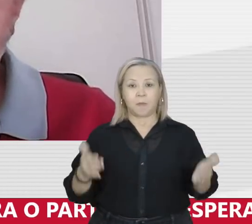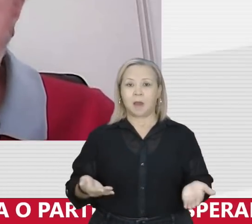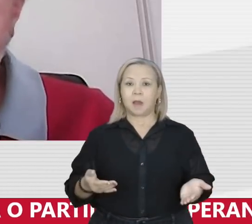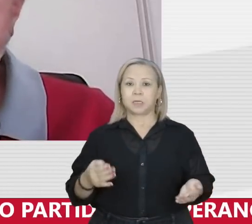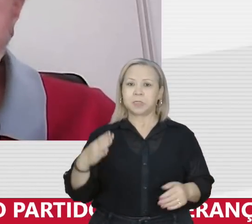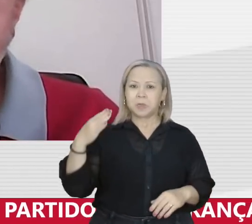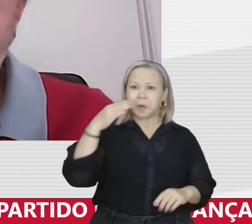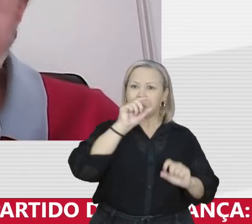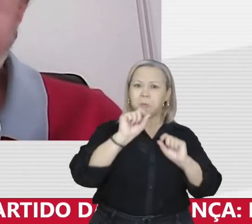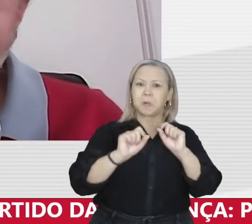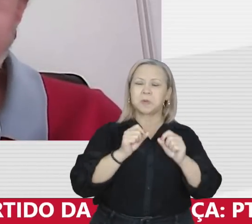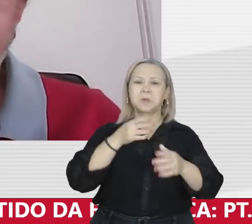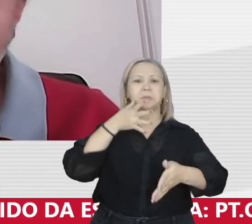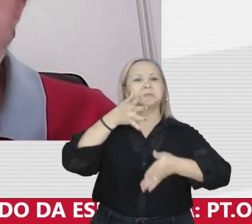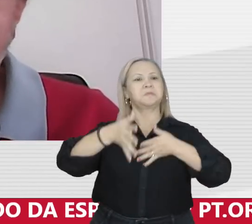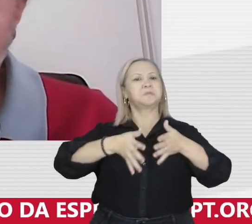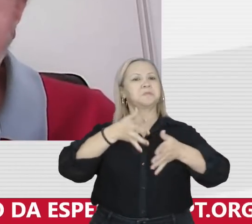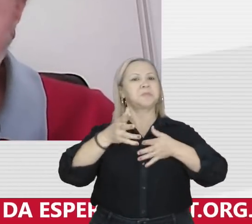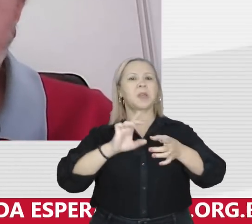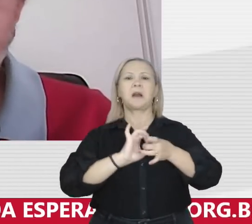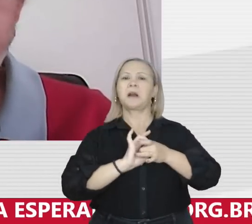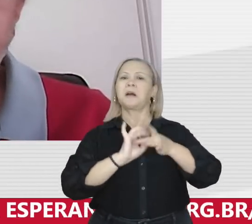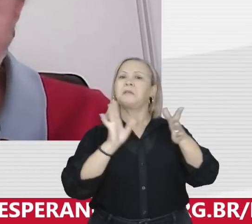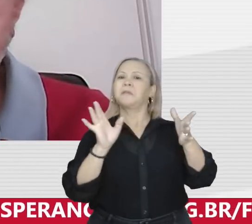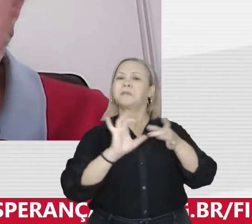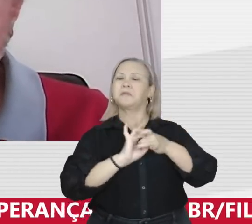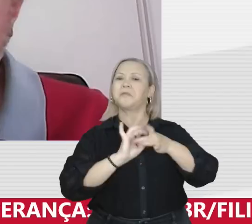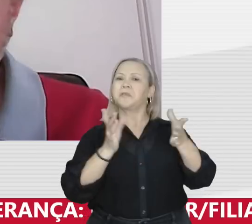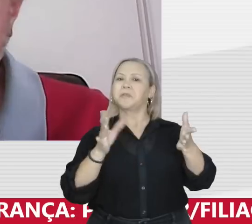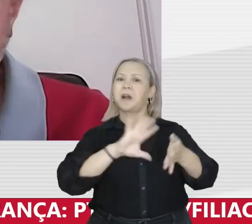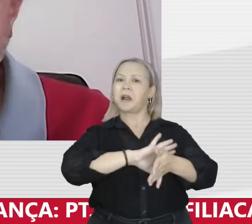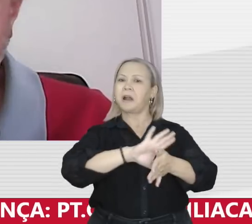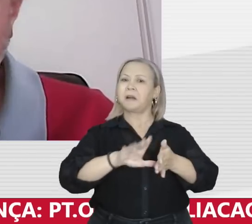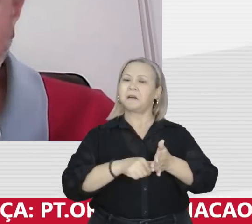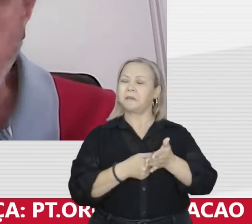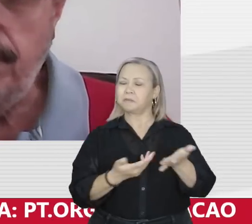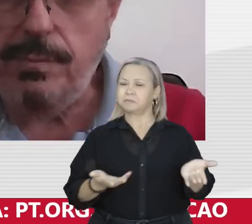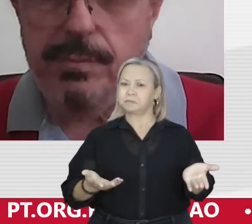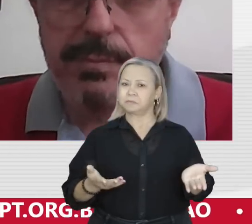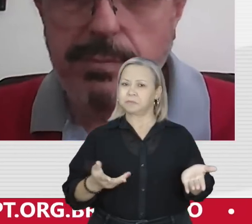Bolsonaro despeje, né? Essa sinalização golpista para todo o país.